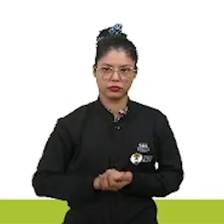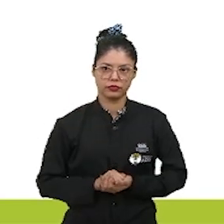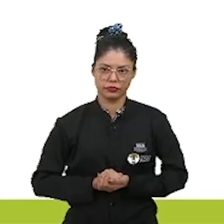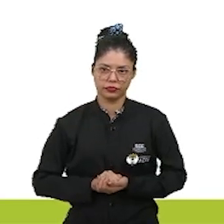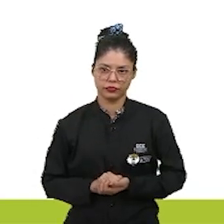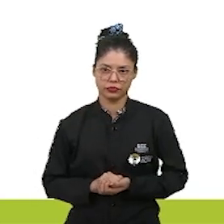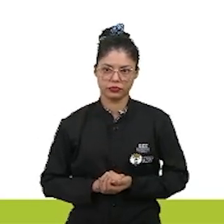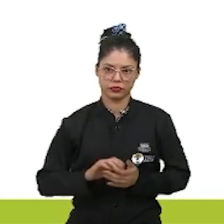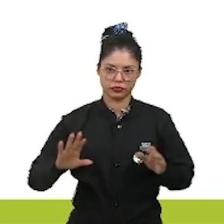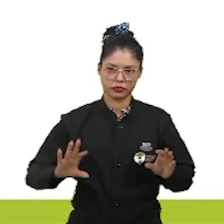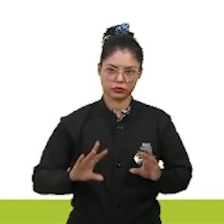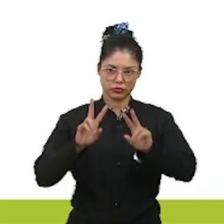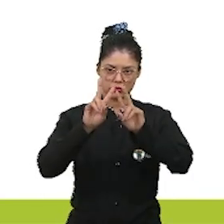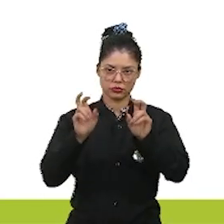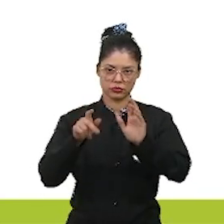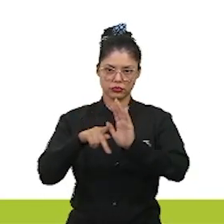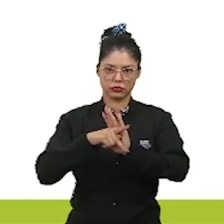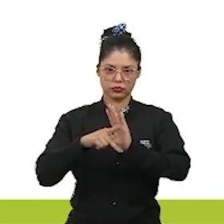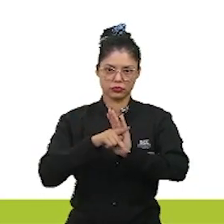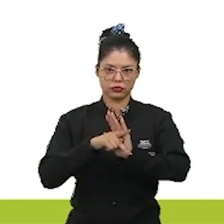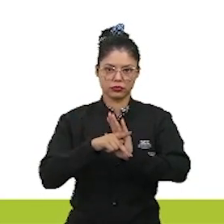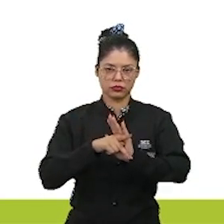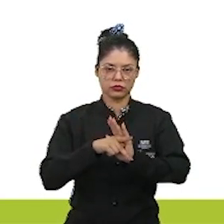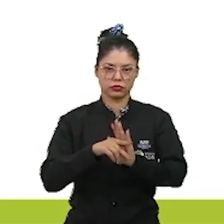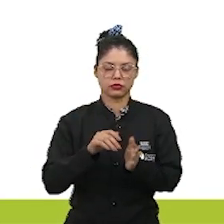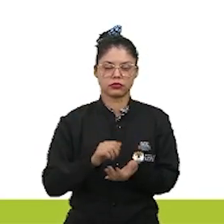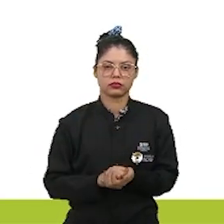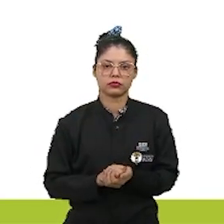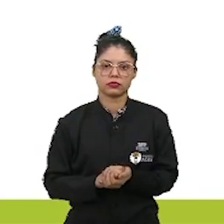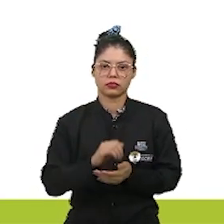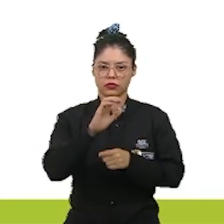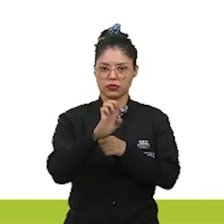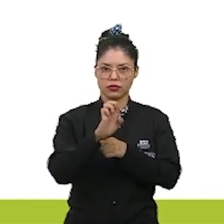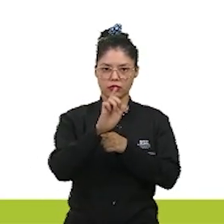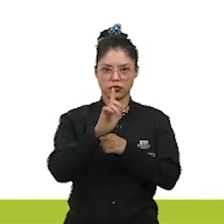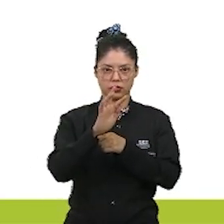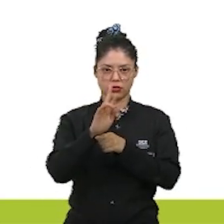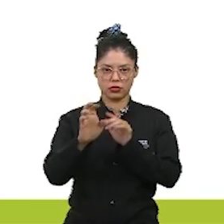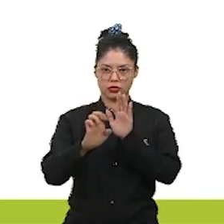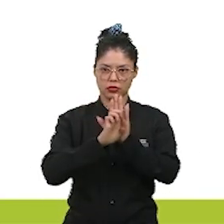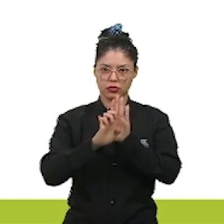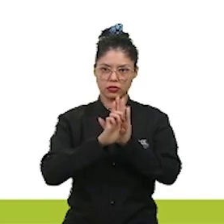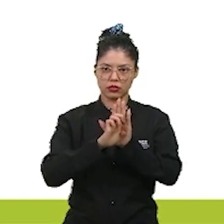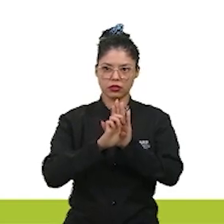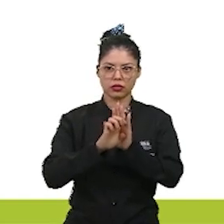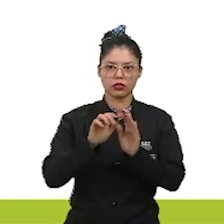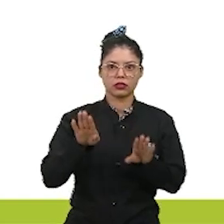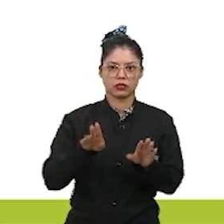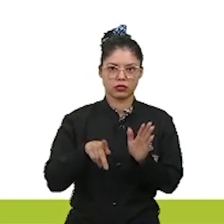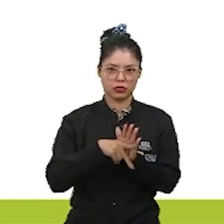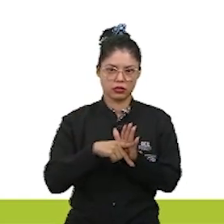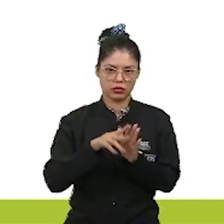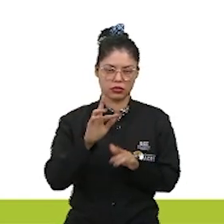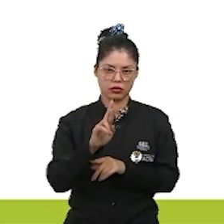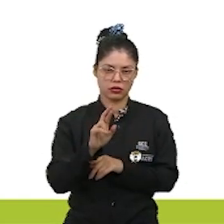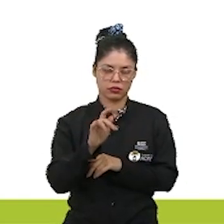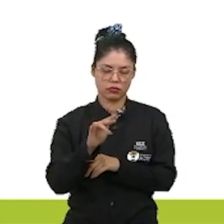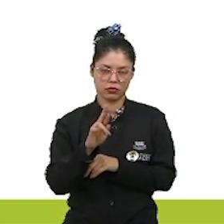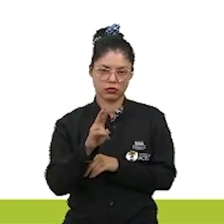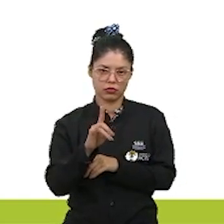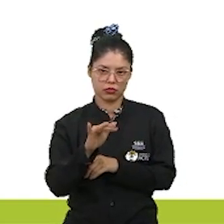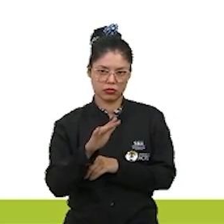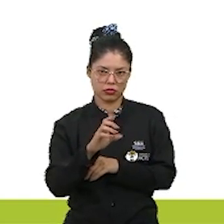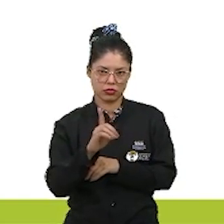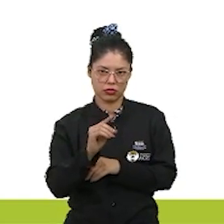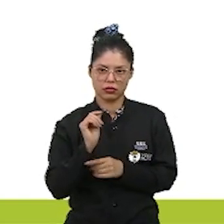1951, relativa ao Estatuto dos Refugiados, que afirma que refugiados são pessoas que